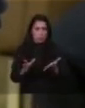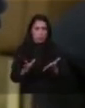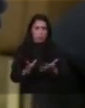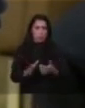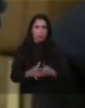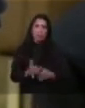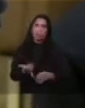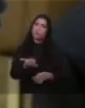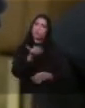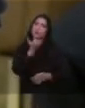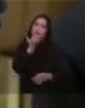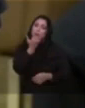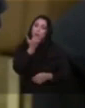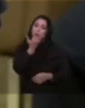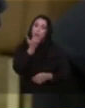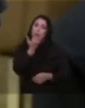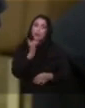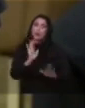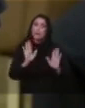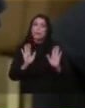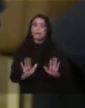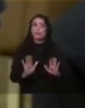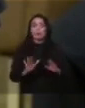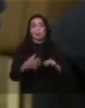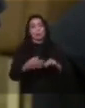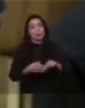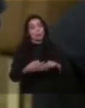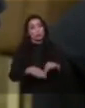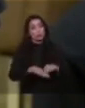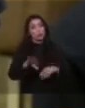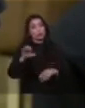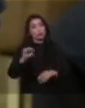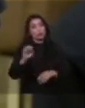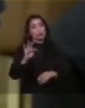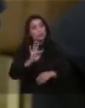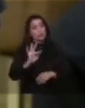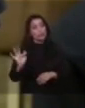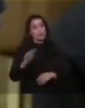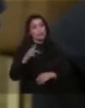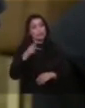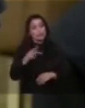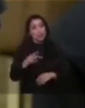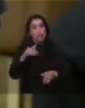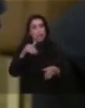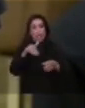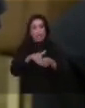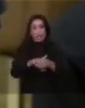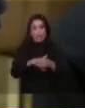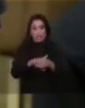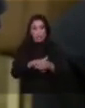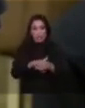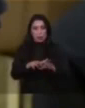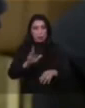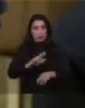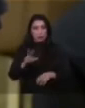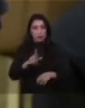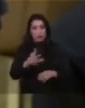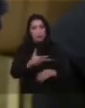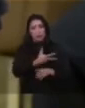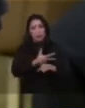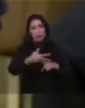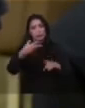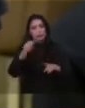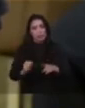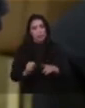é quando o ministro da Suprema Corte desse país fala que eleição não se ganha, eleição se